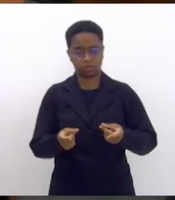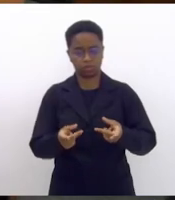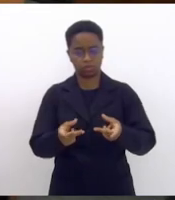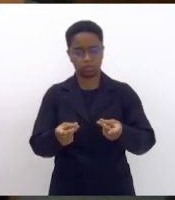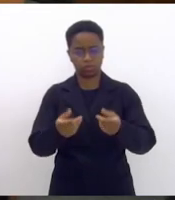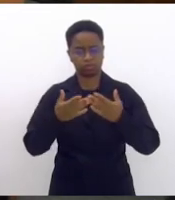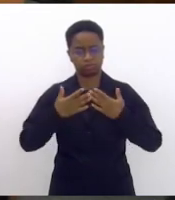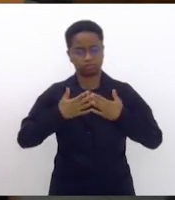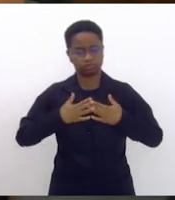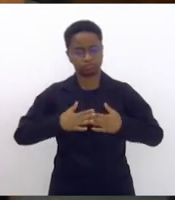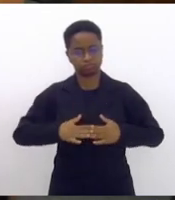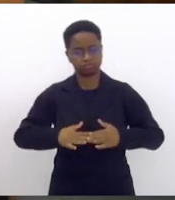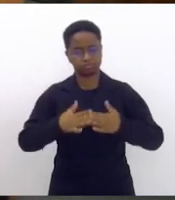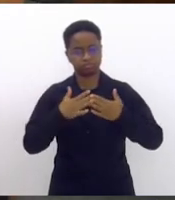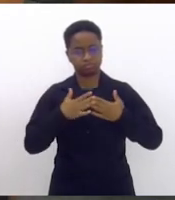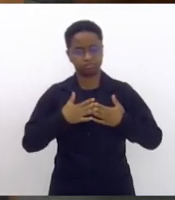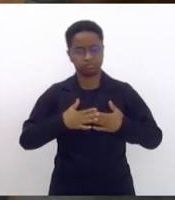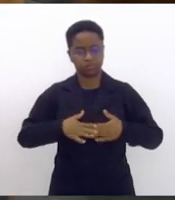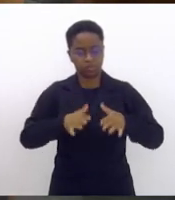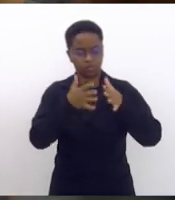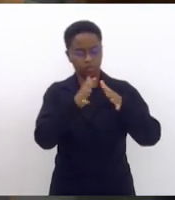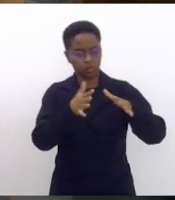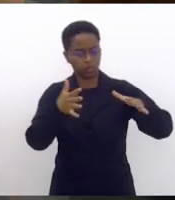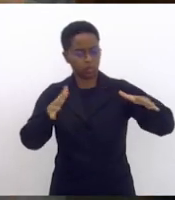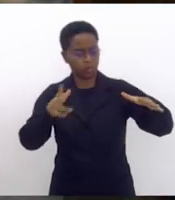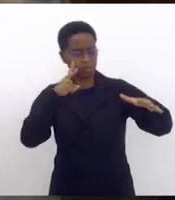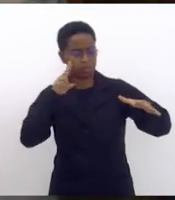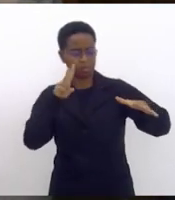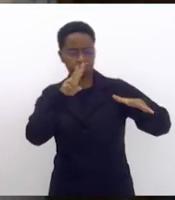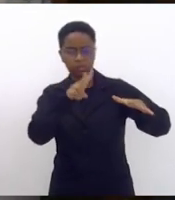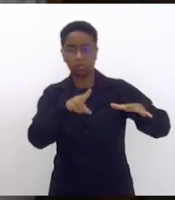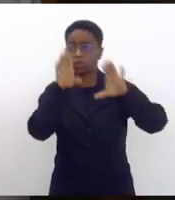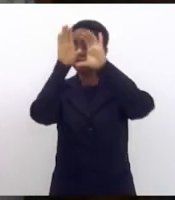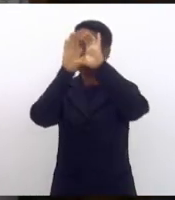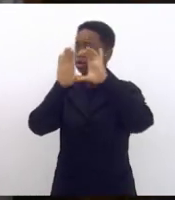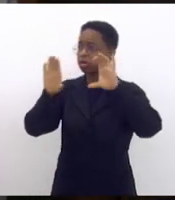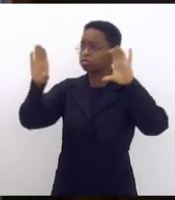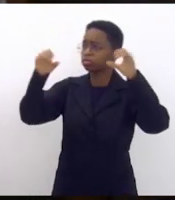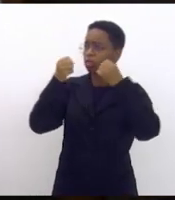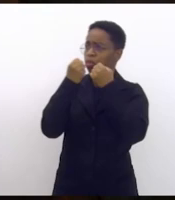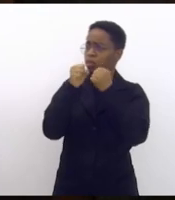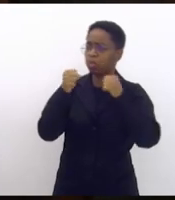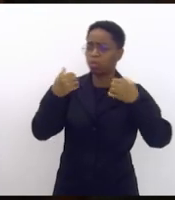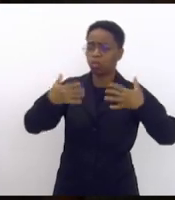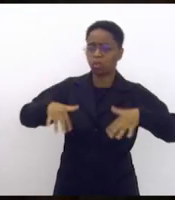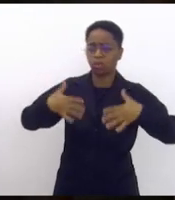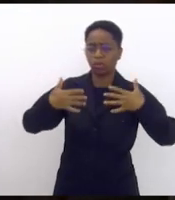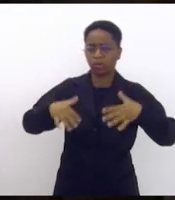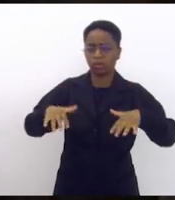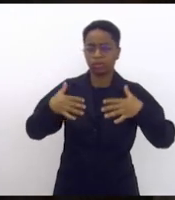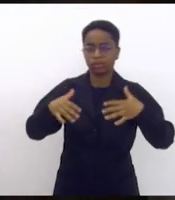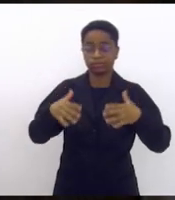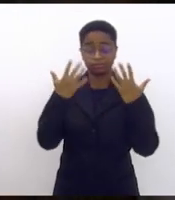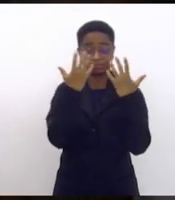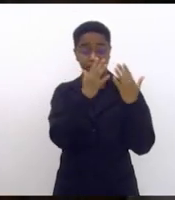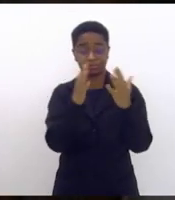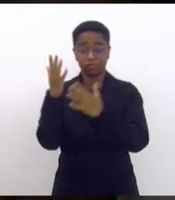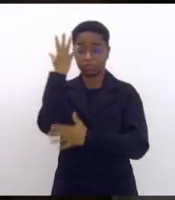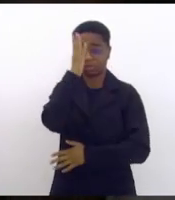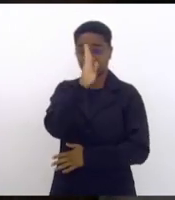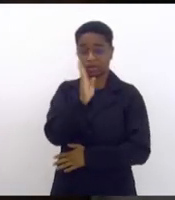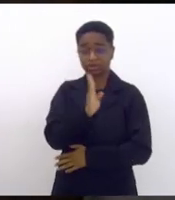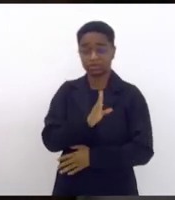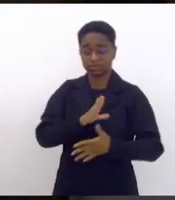nnam beço esplêndido ao som do mar e a luz do céu profundo fuguras